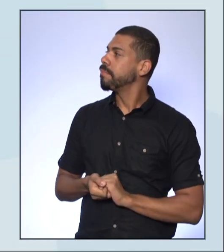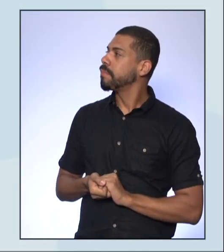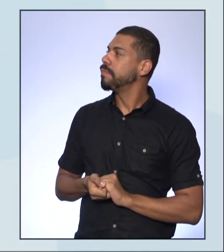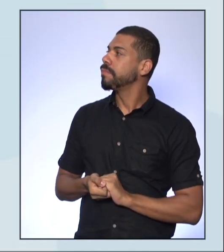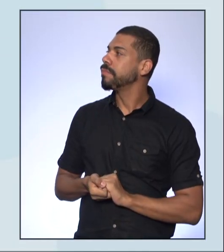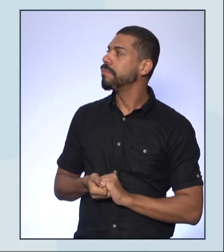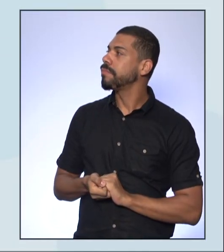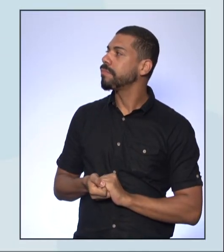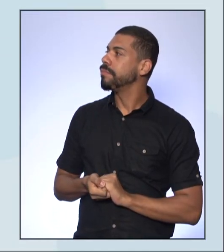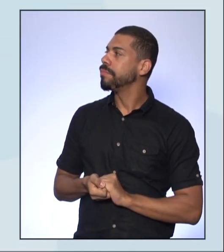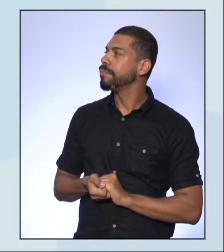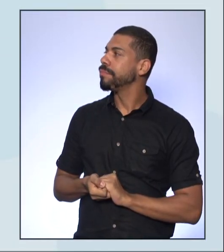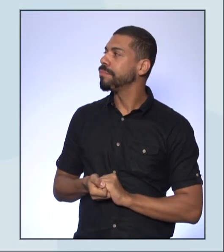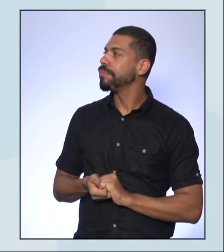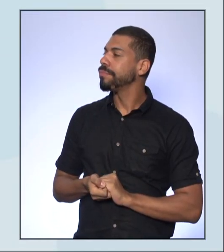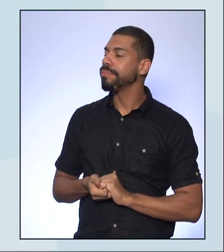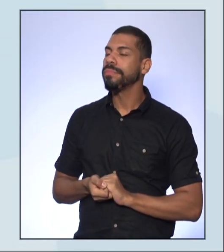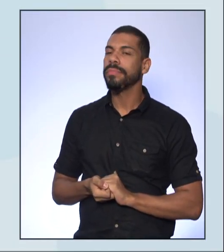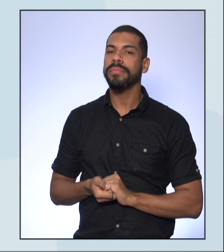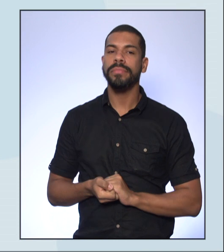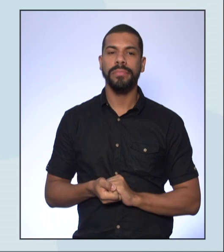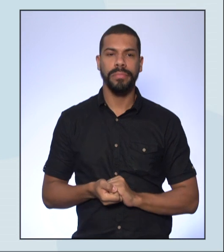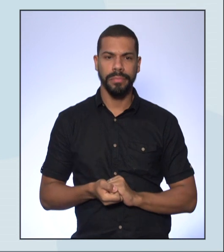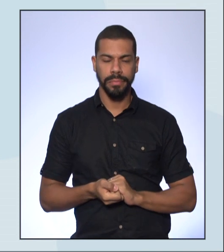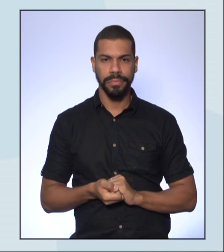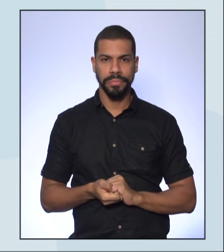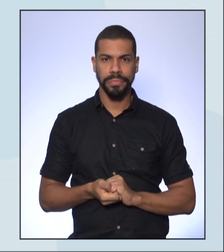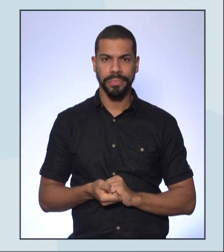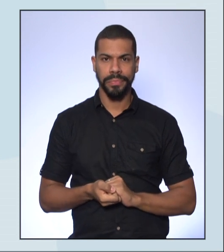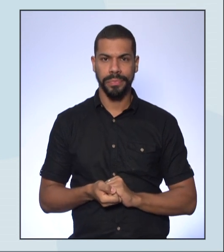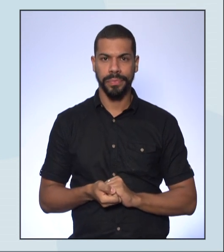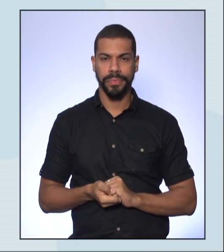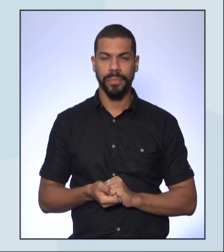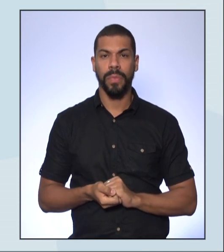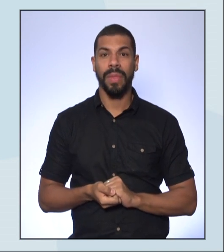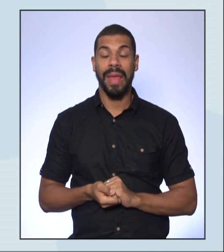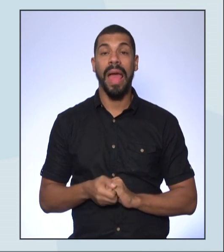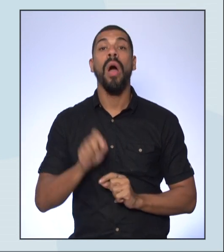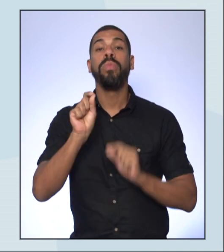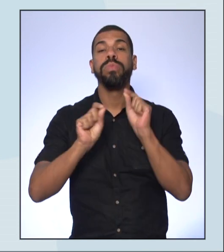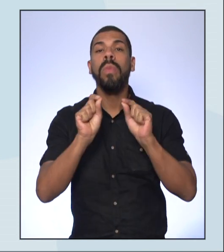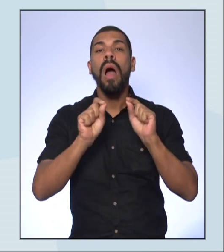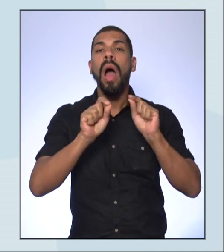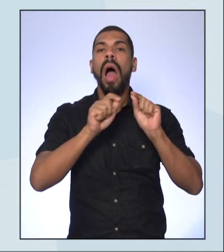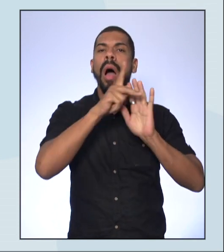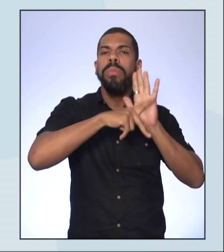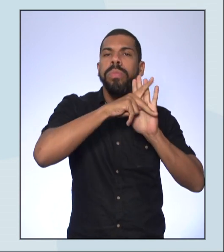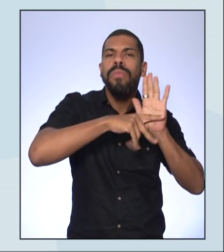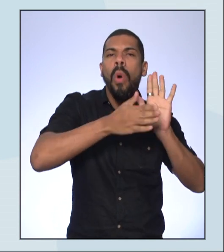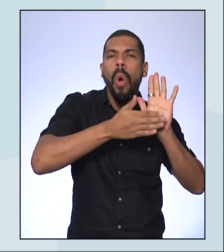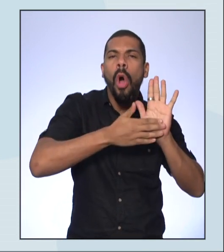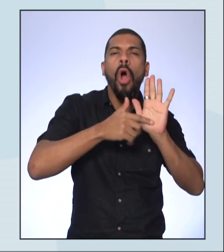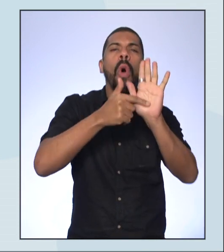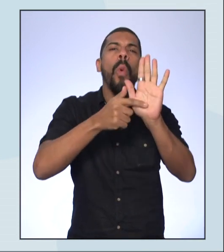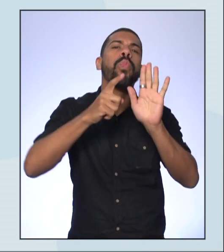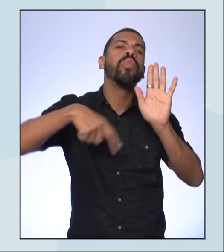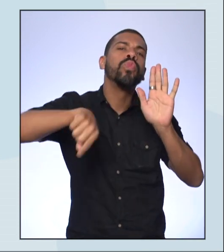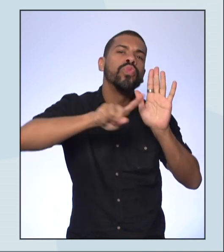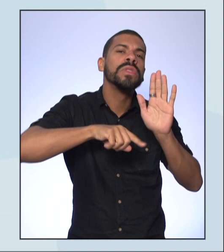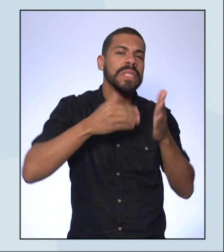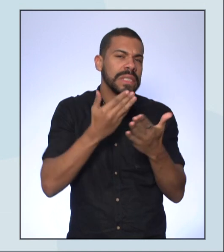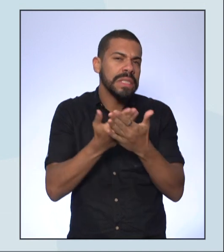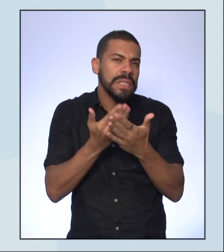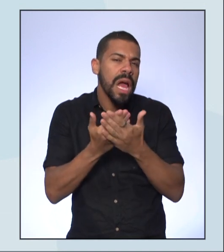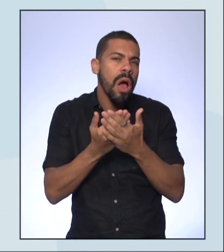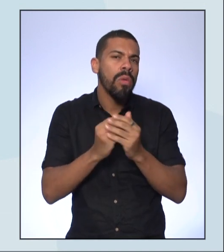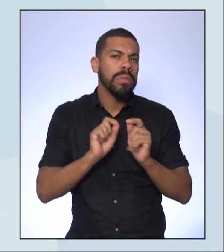no mapeamento de vulnerabilidades, tá, que é isso que essa é a proposta da gente, né, nessa aula,